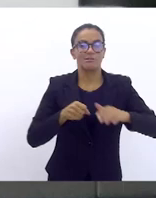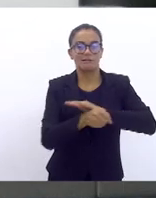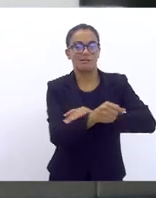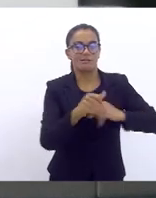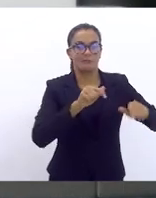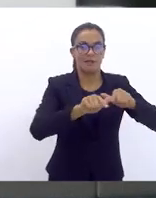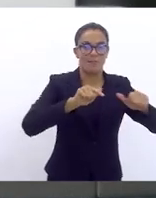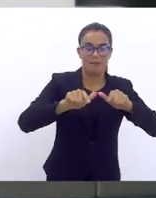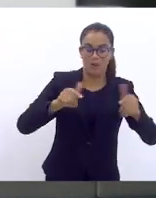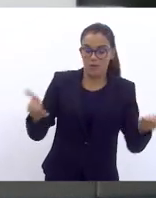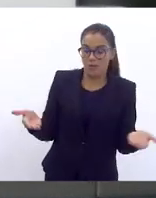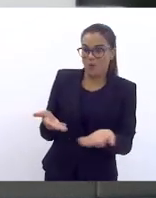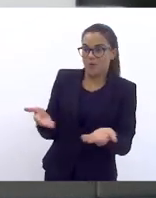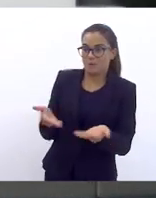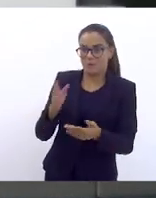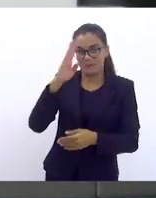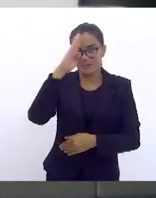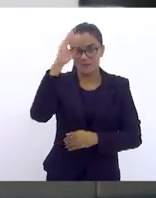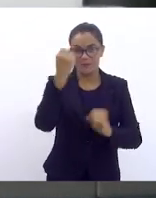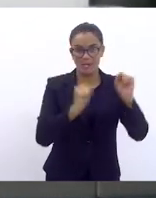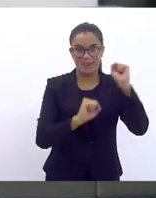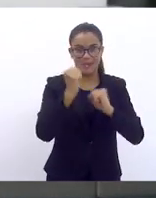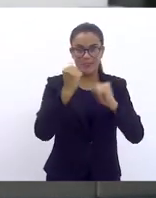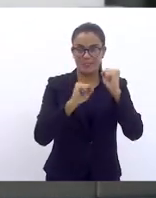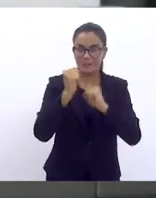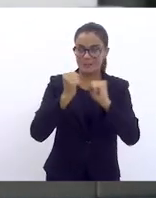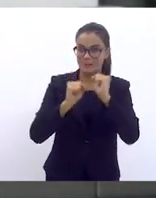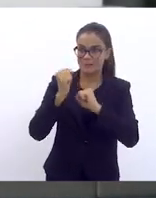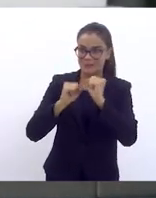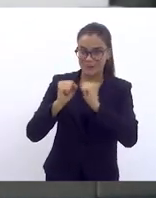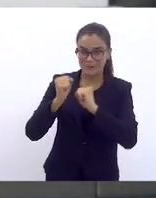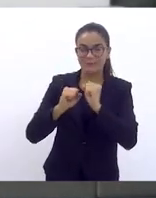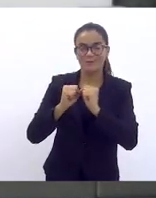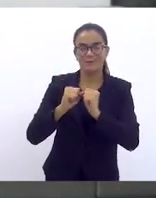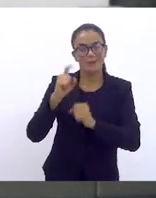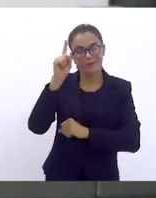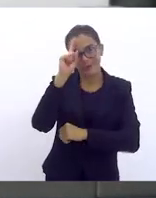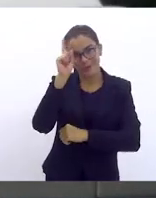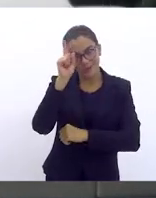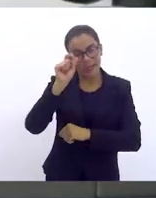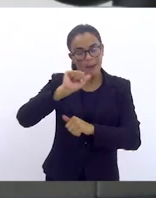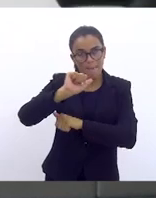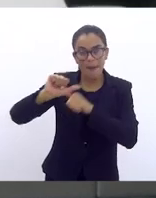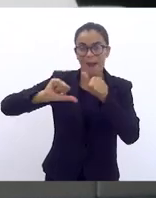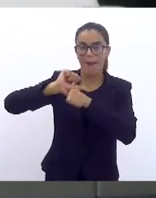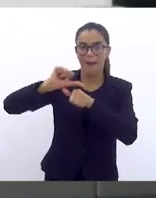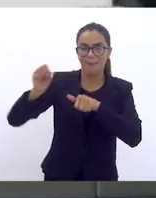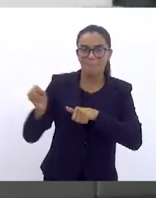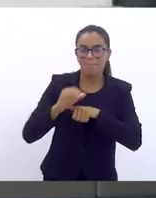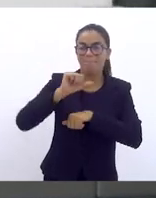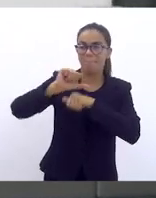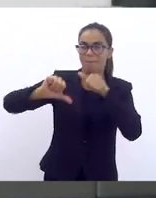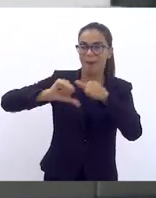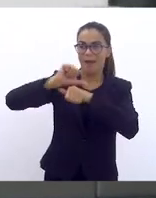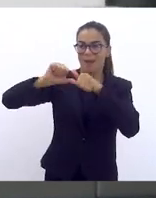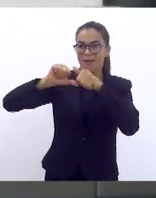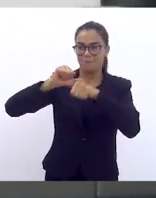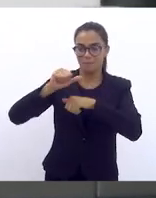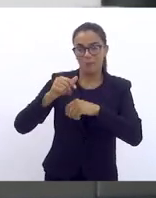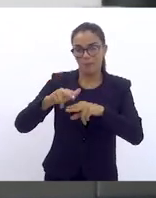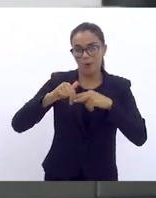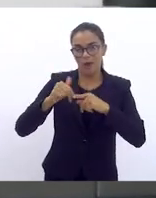necessária hoje Especialmente na indústria Que a cada dia se transforma mais por conta do desenvolvimento